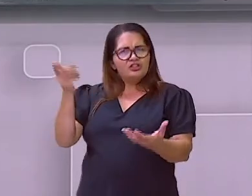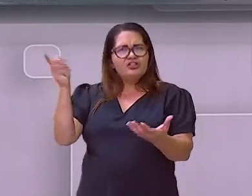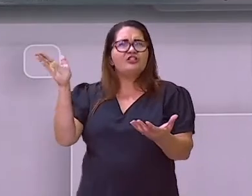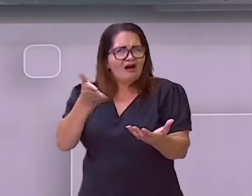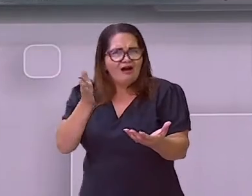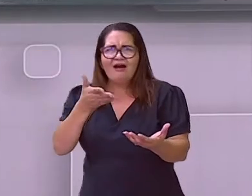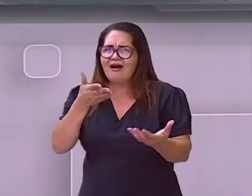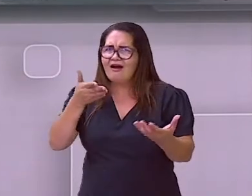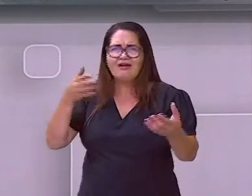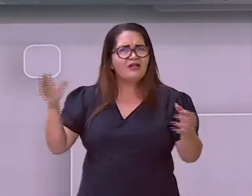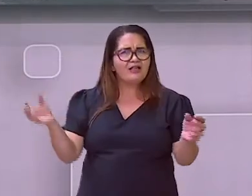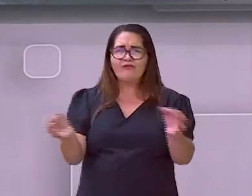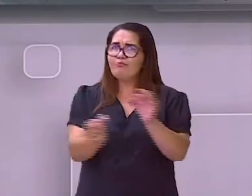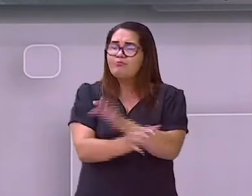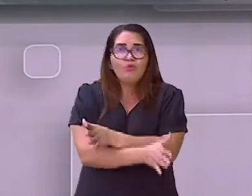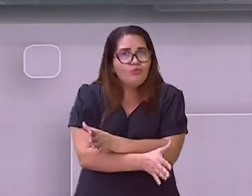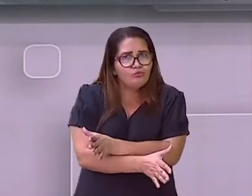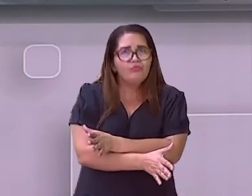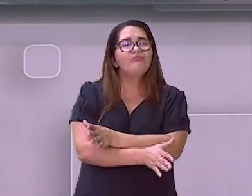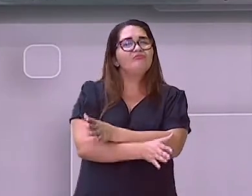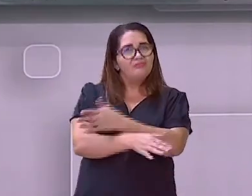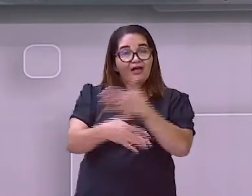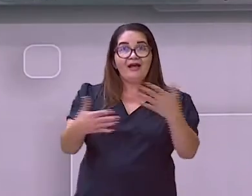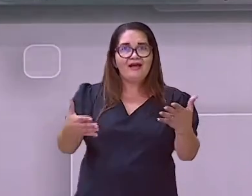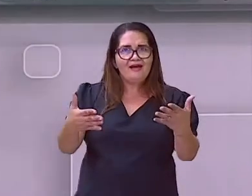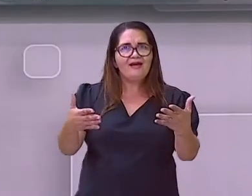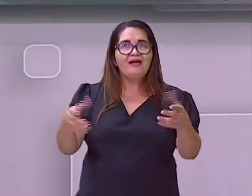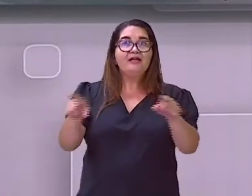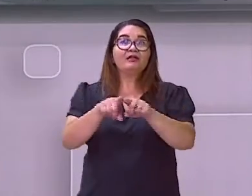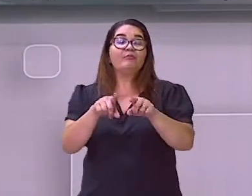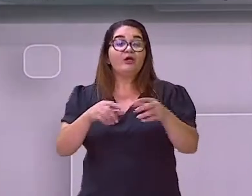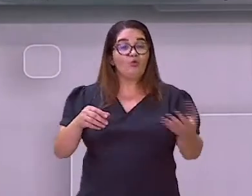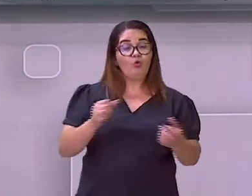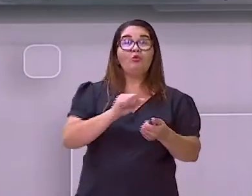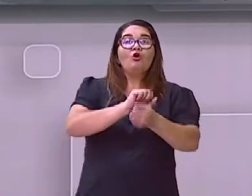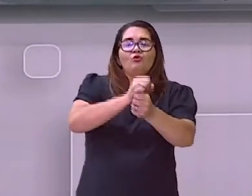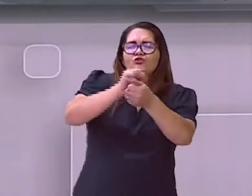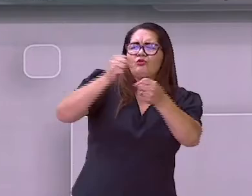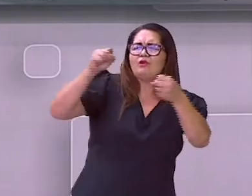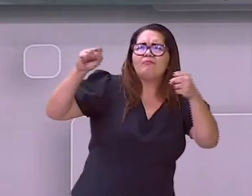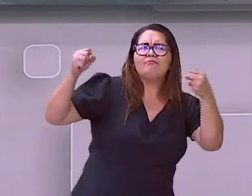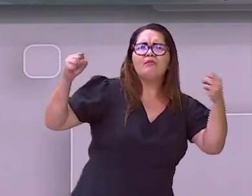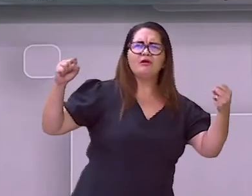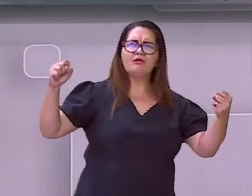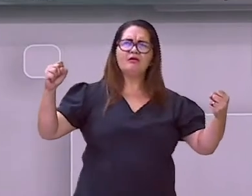já... As suas formas, os seus limites, os seus